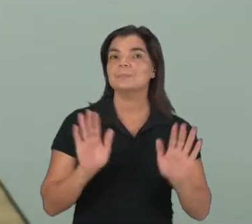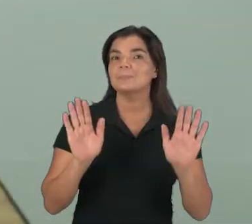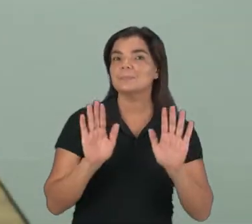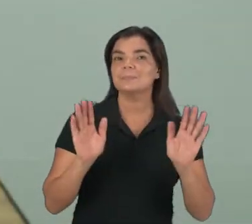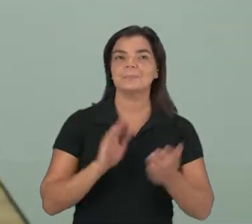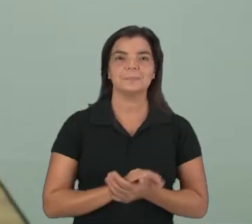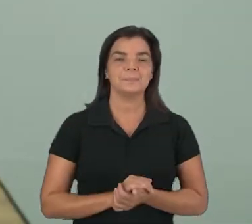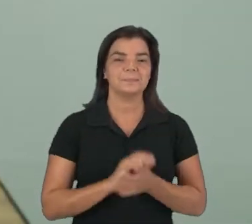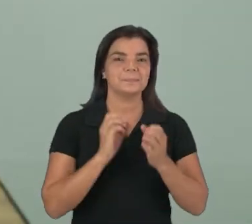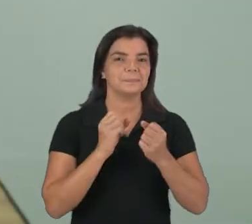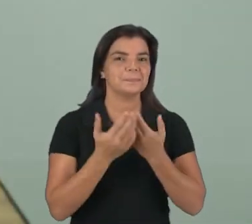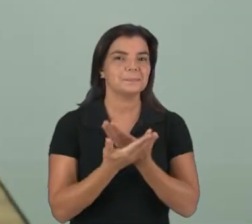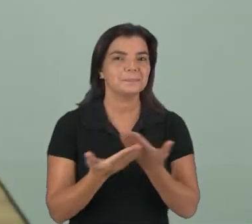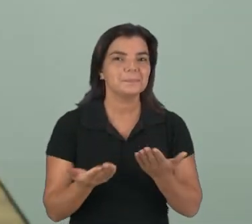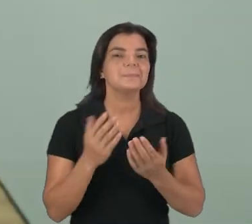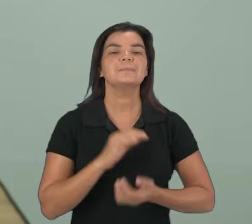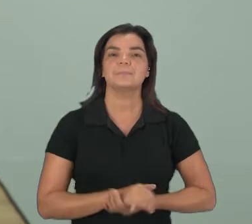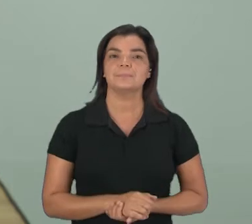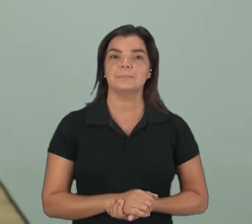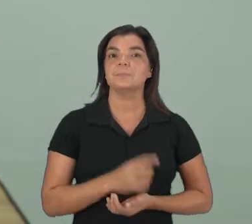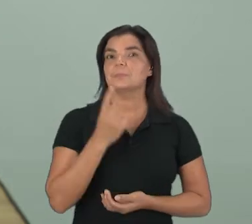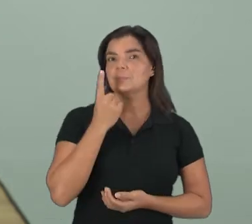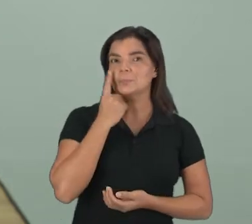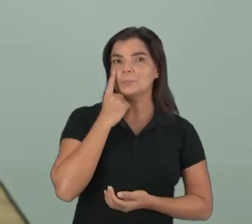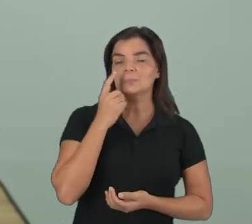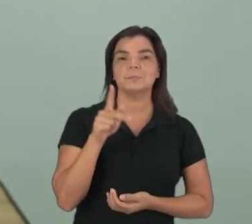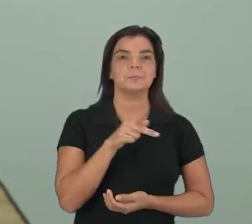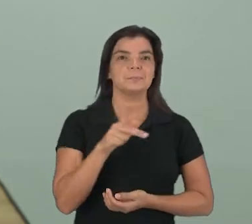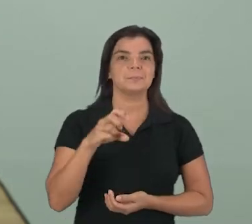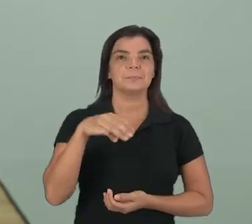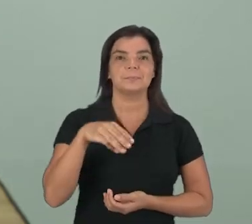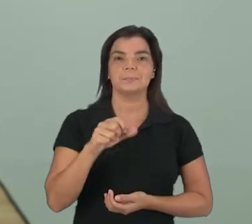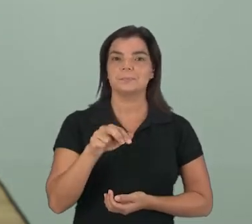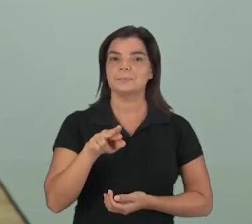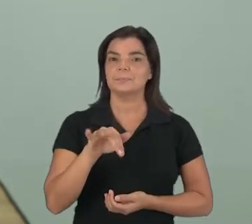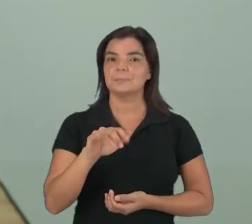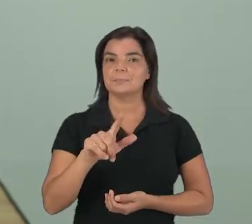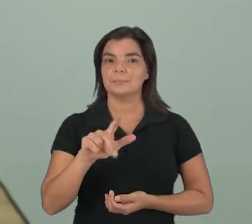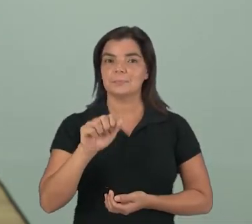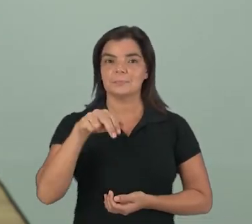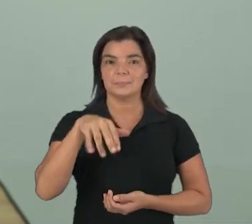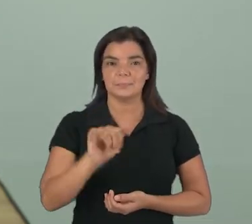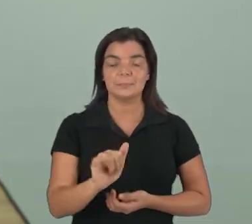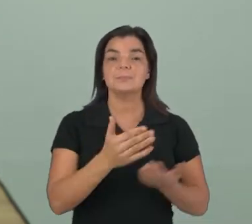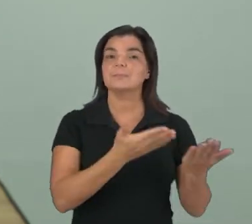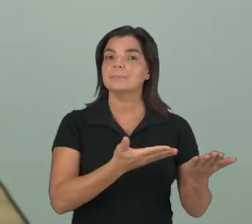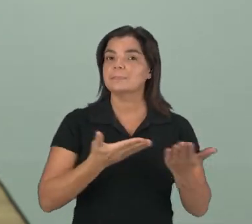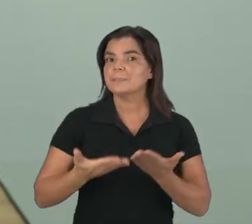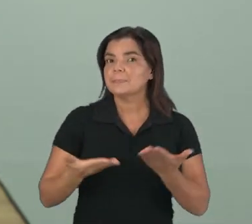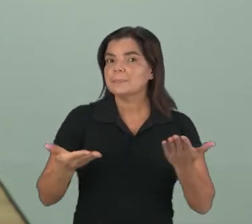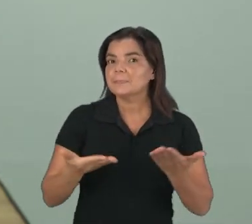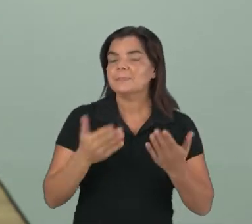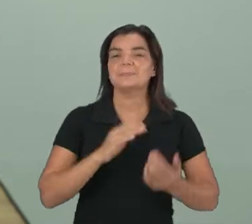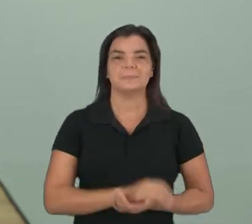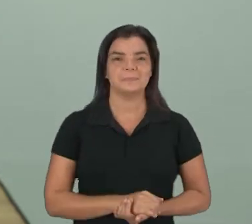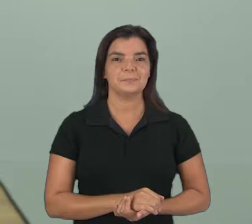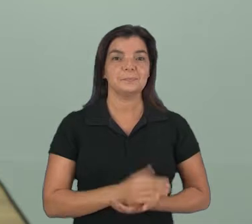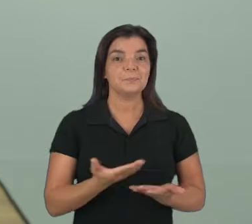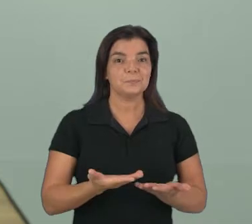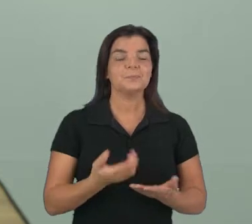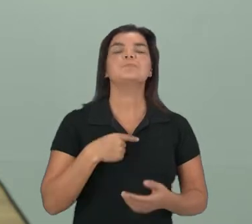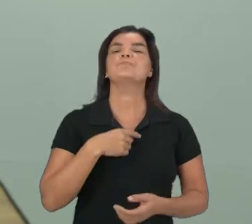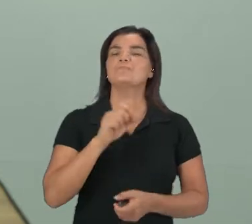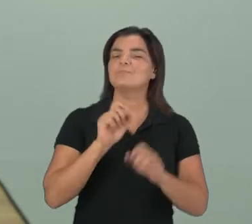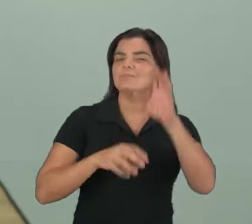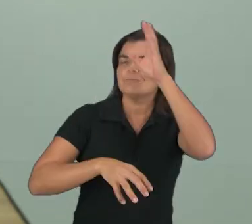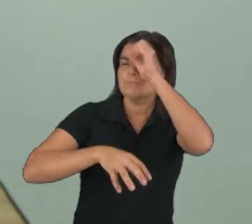Olá, turma, tudo bem com vocês? Olhem só, sou a professora Marilane Moraes e eu quero te convidar hoje para embarcar na aventura